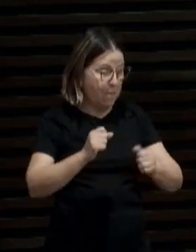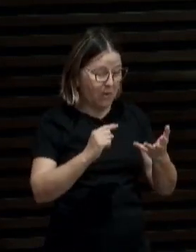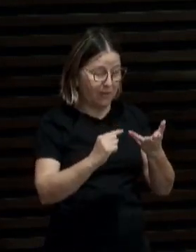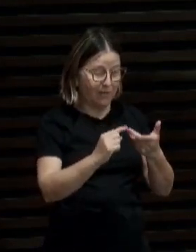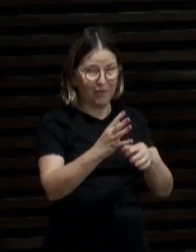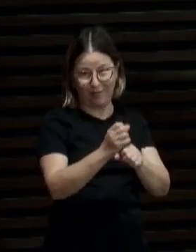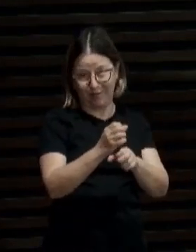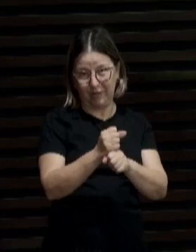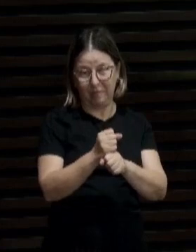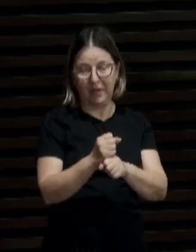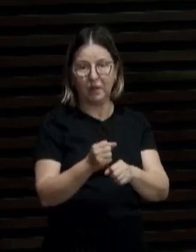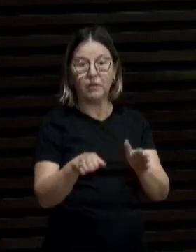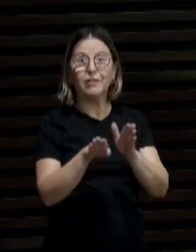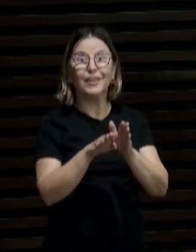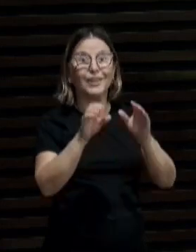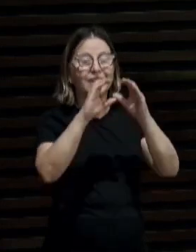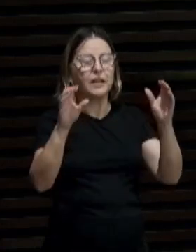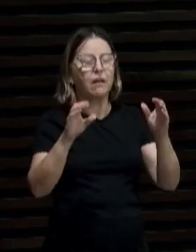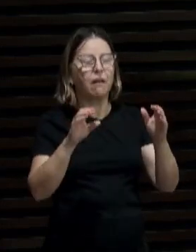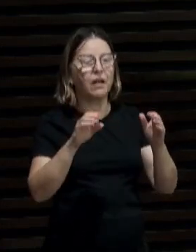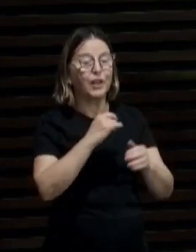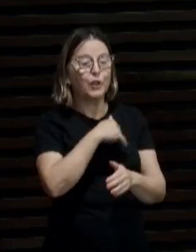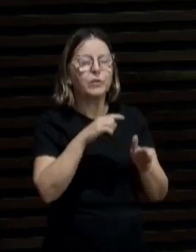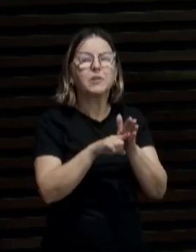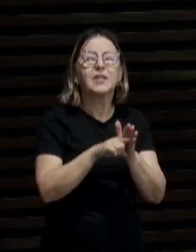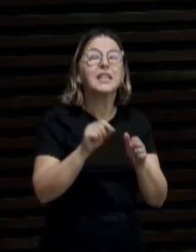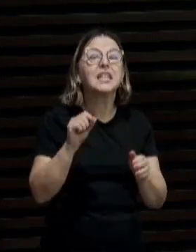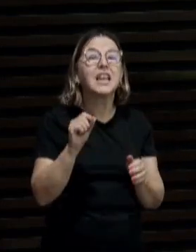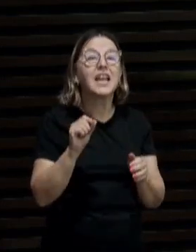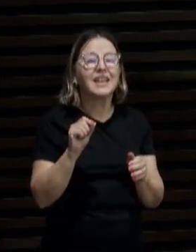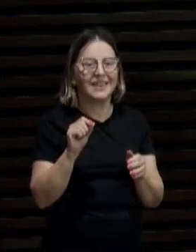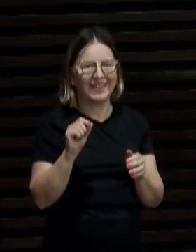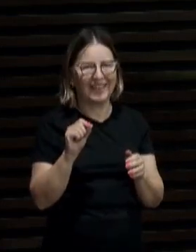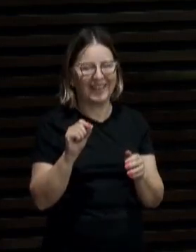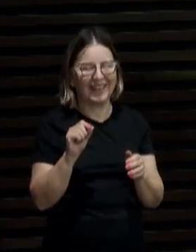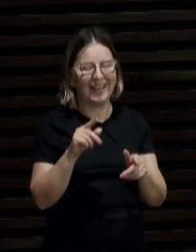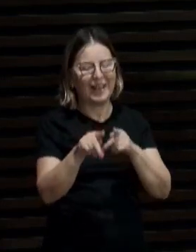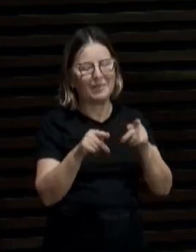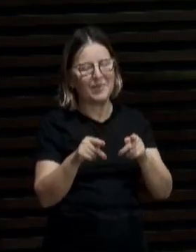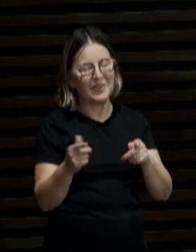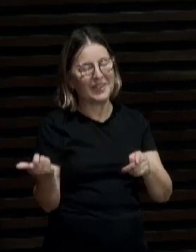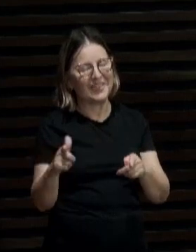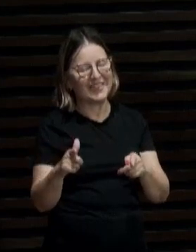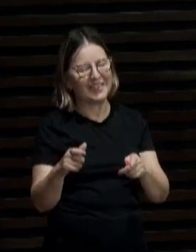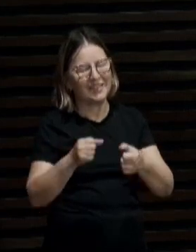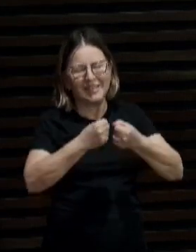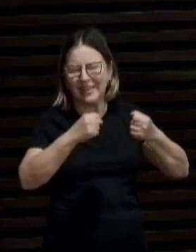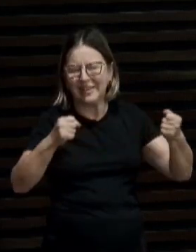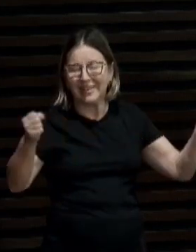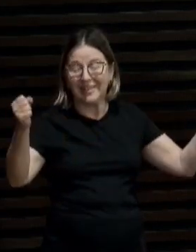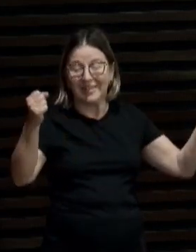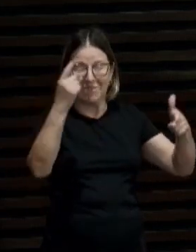céu. Ele fala assim, quem são esses? São aqueles que vieram da grande tribulação. E eles vêm com